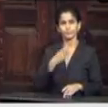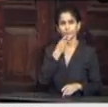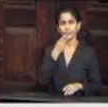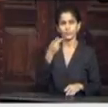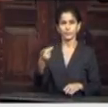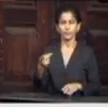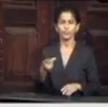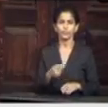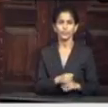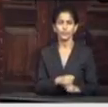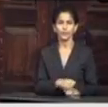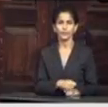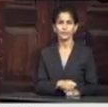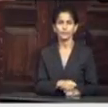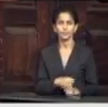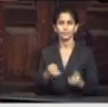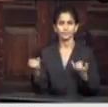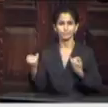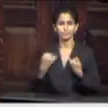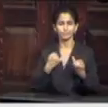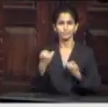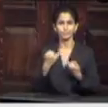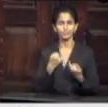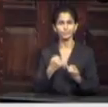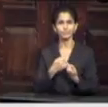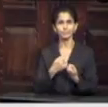declarou a seguinte informação: